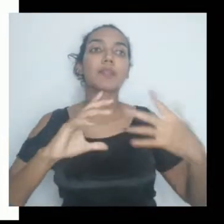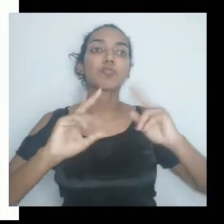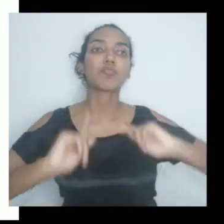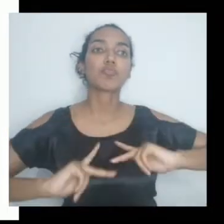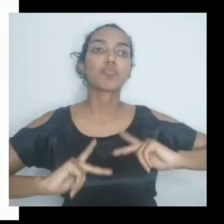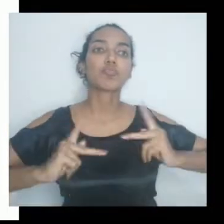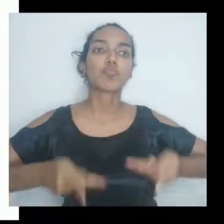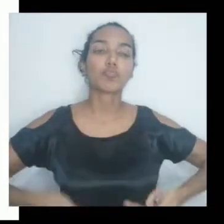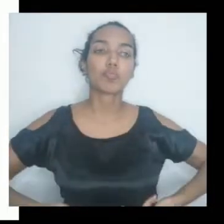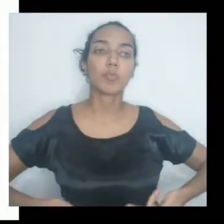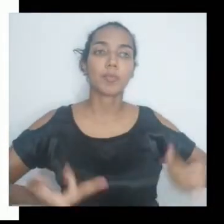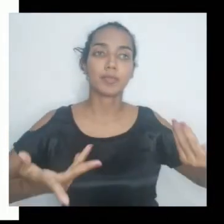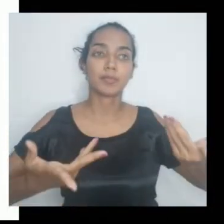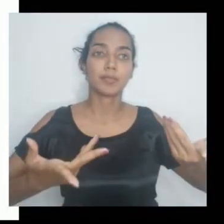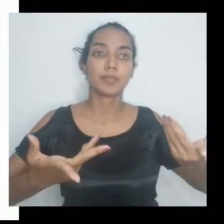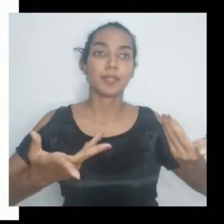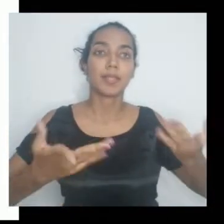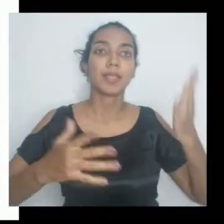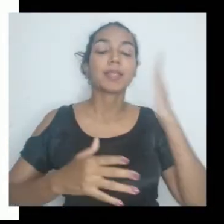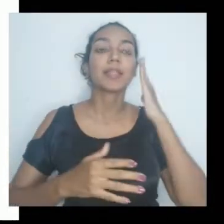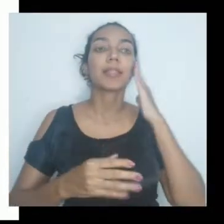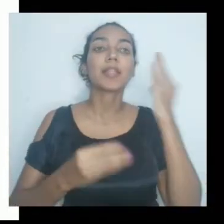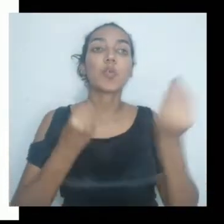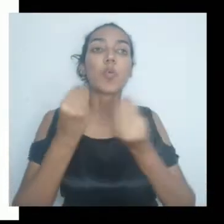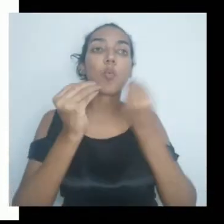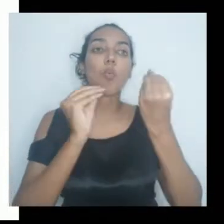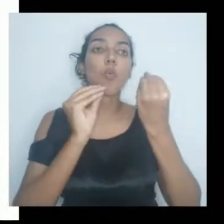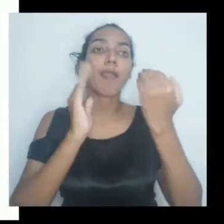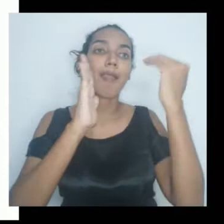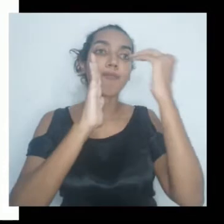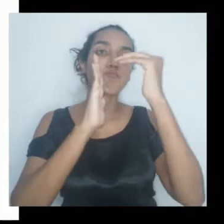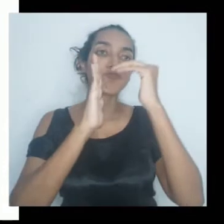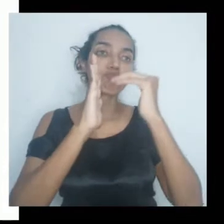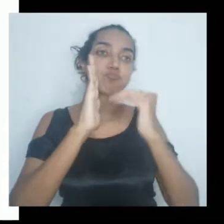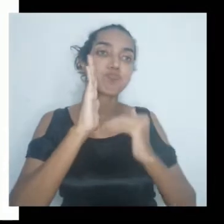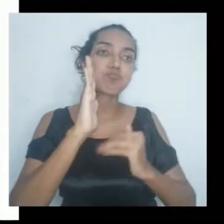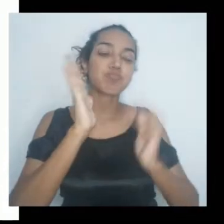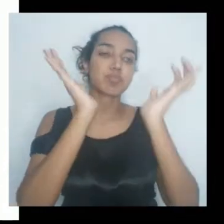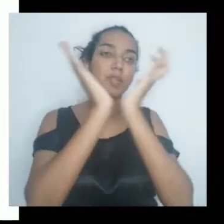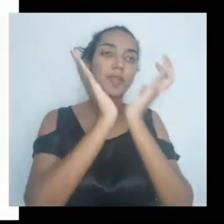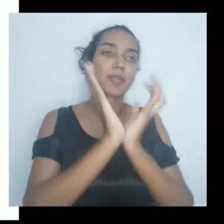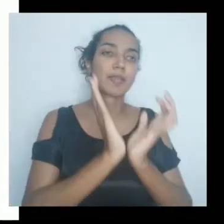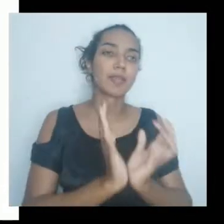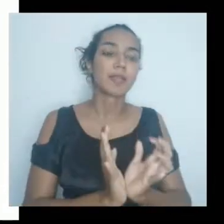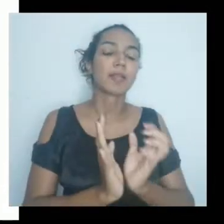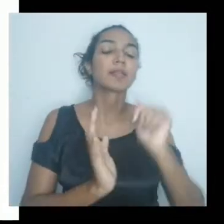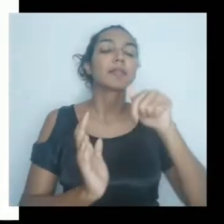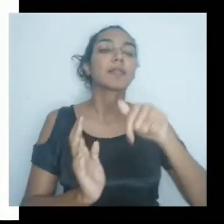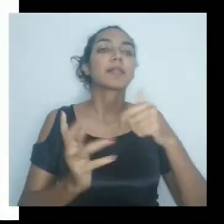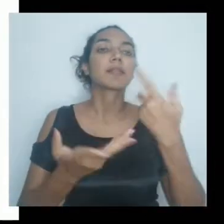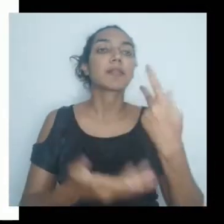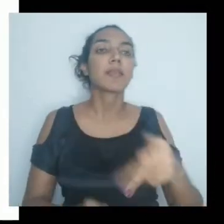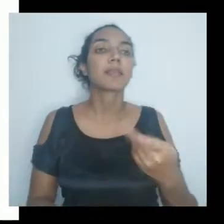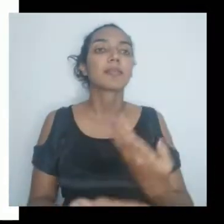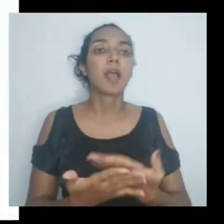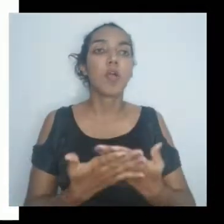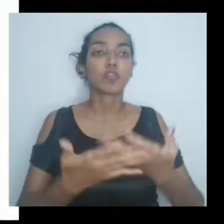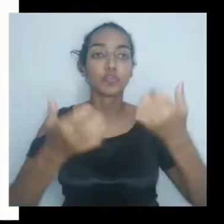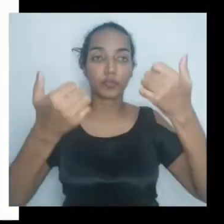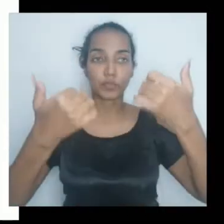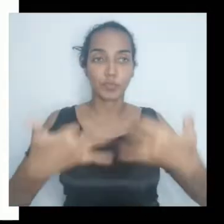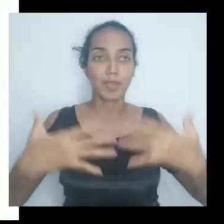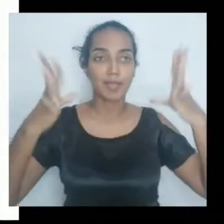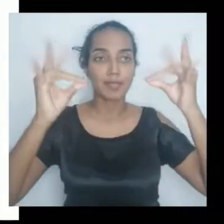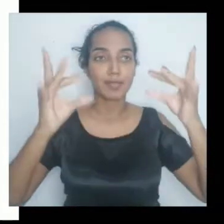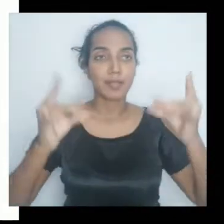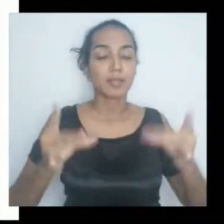a hierarquia de classes. Nessa aula a gente vai falar um pouco mais detalhadamente sobre um exemplo do